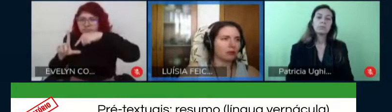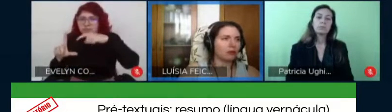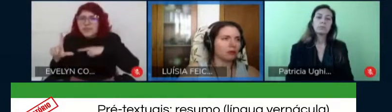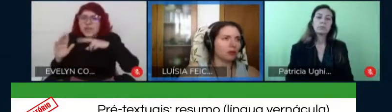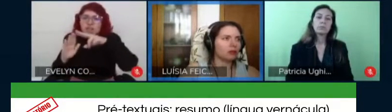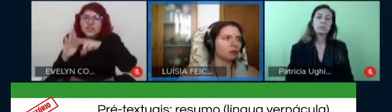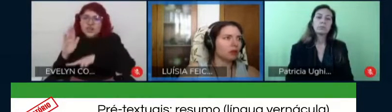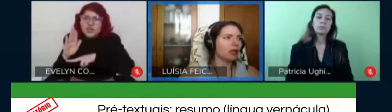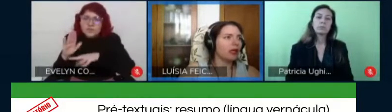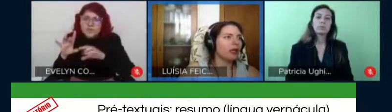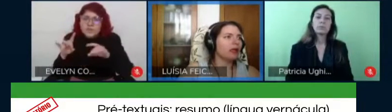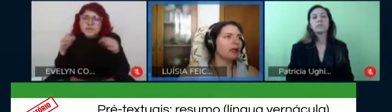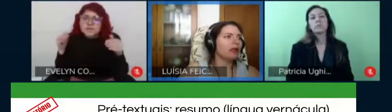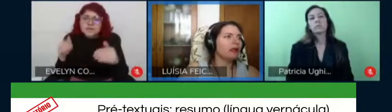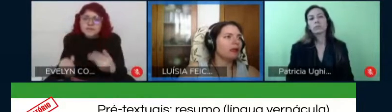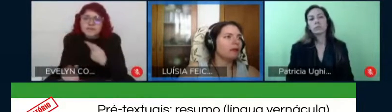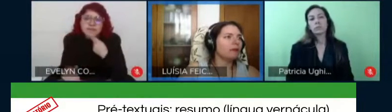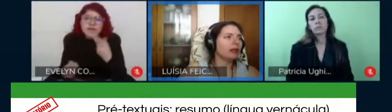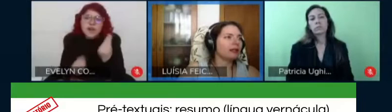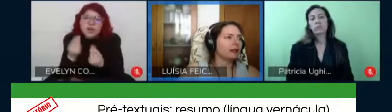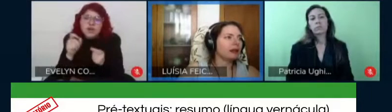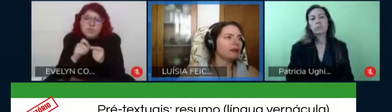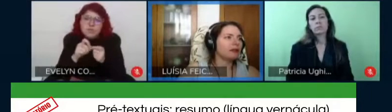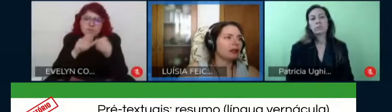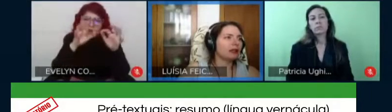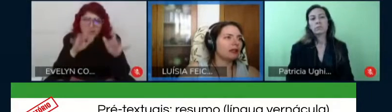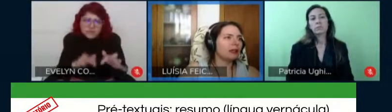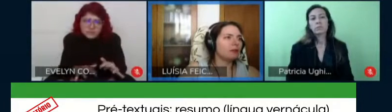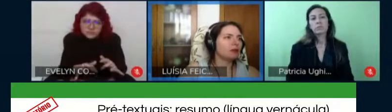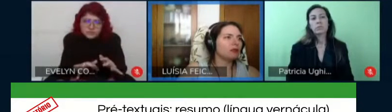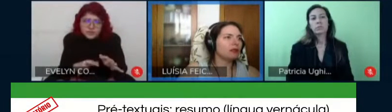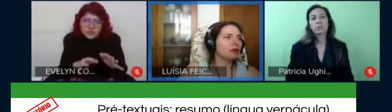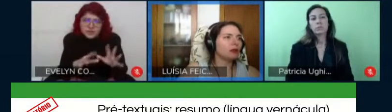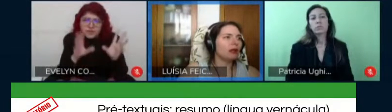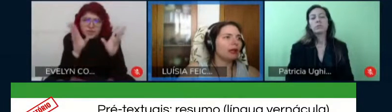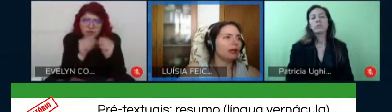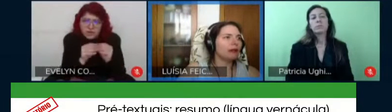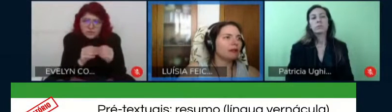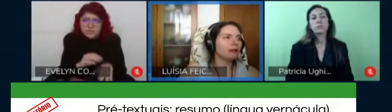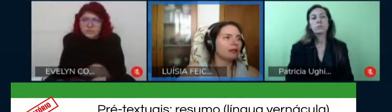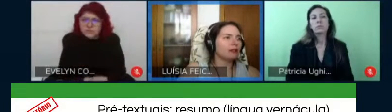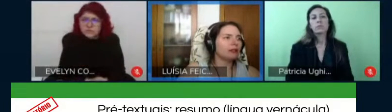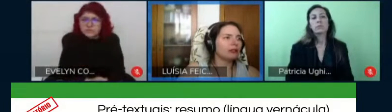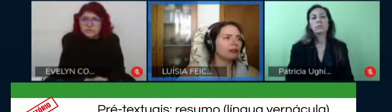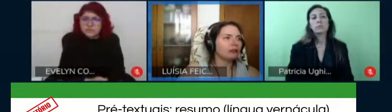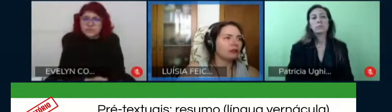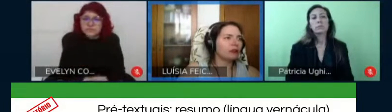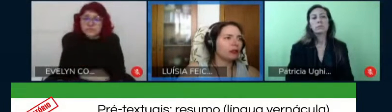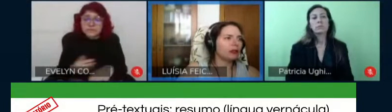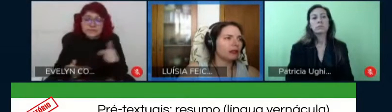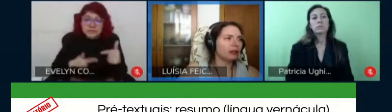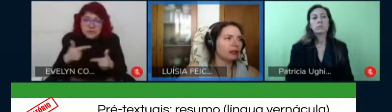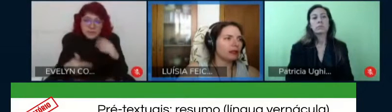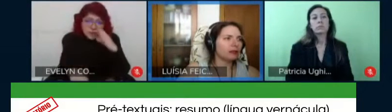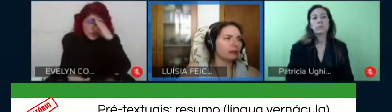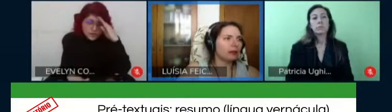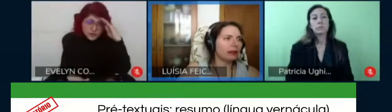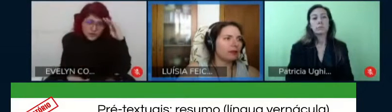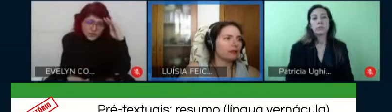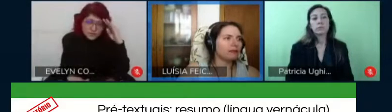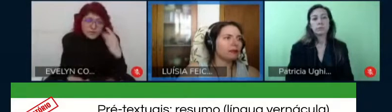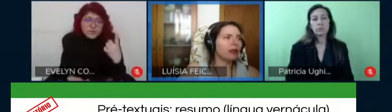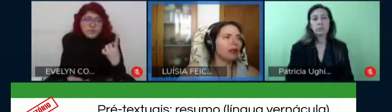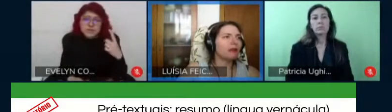conteúdo de um resumo. E para trabalhos acadêmicos, então, ela deve ter de 150 a